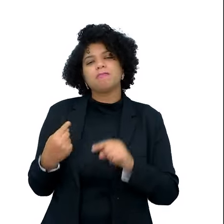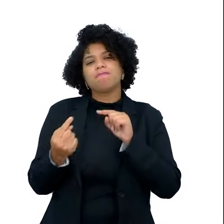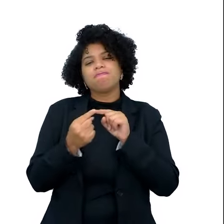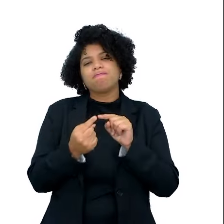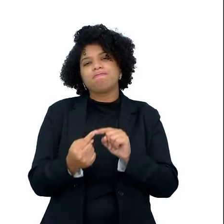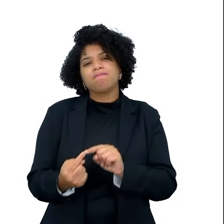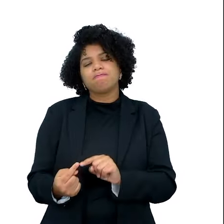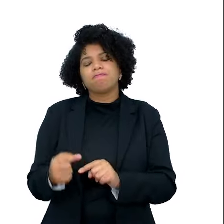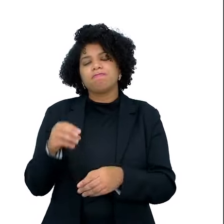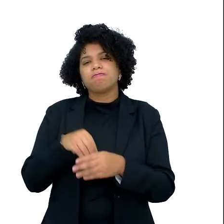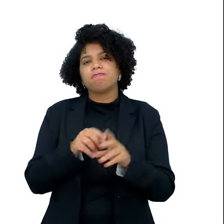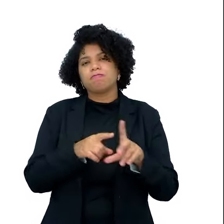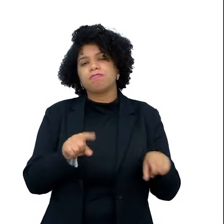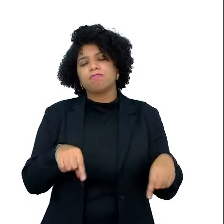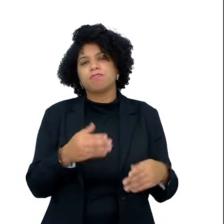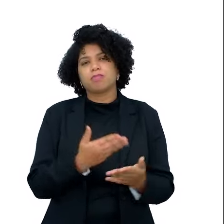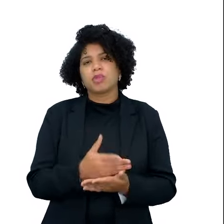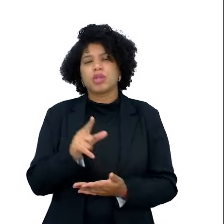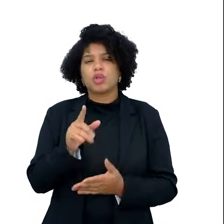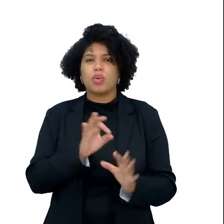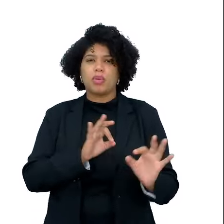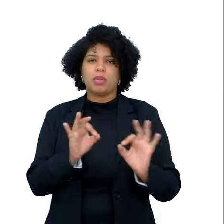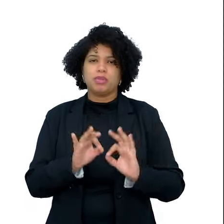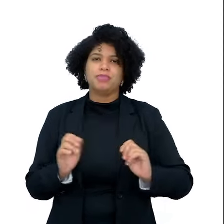o planejamento de fato.